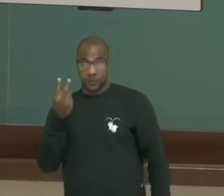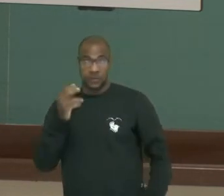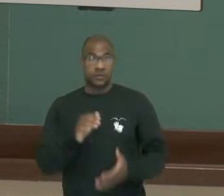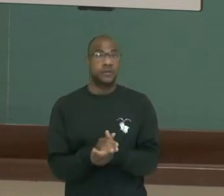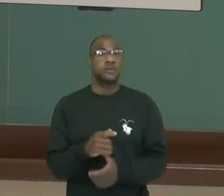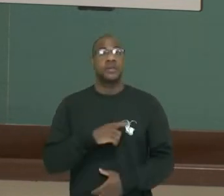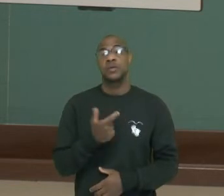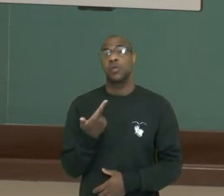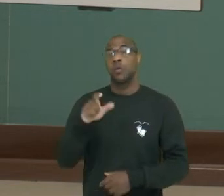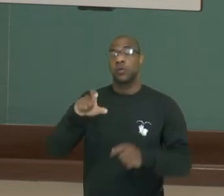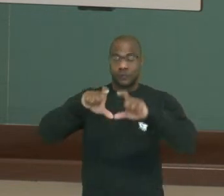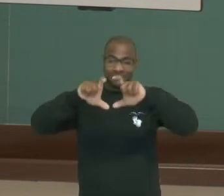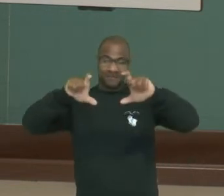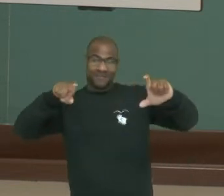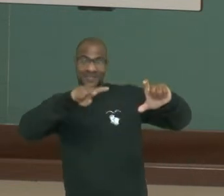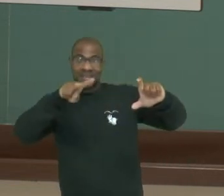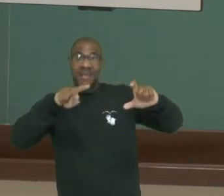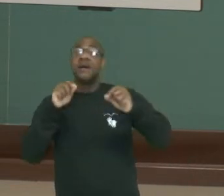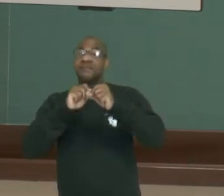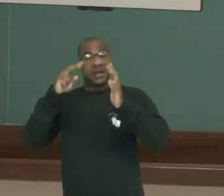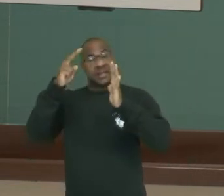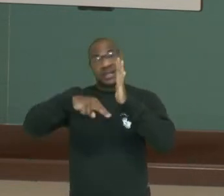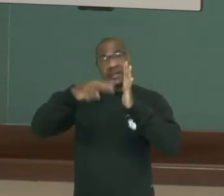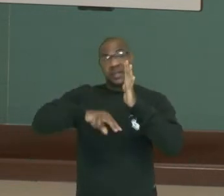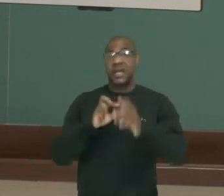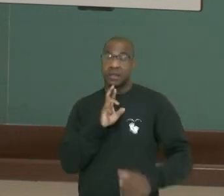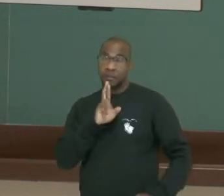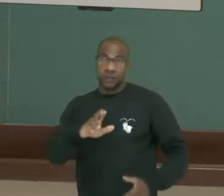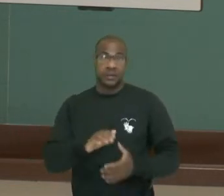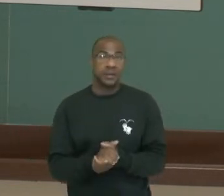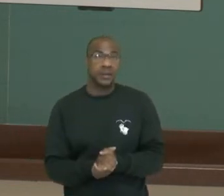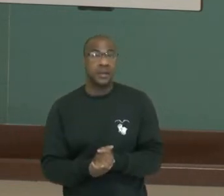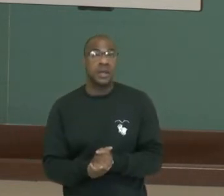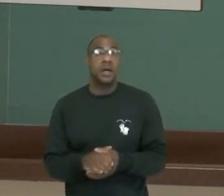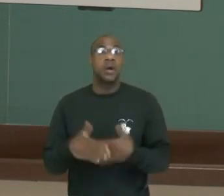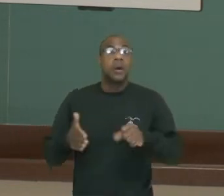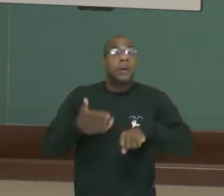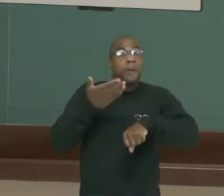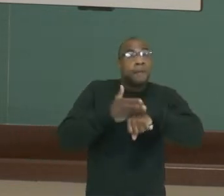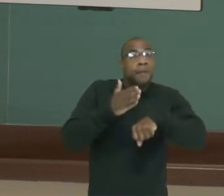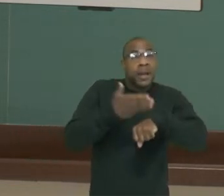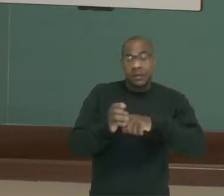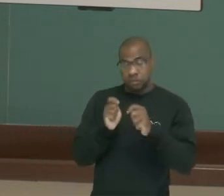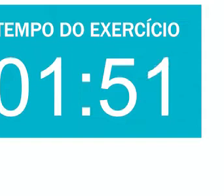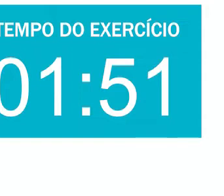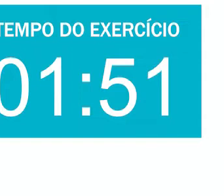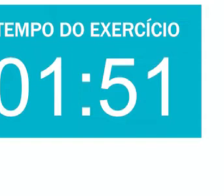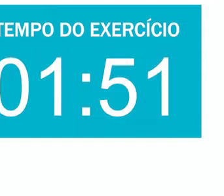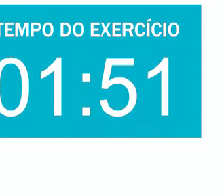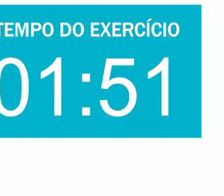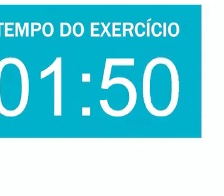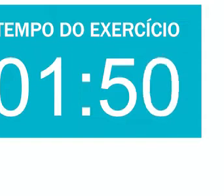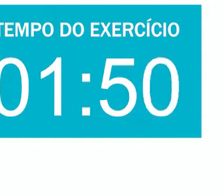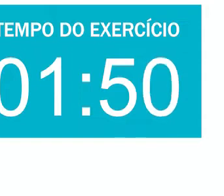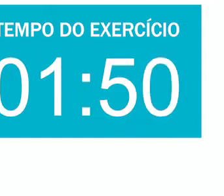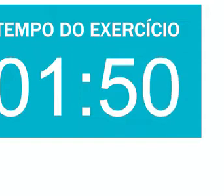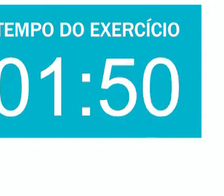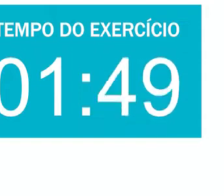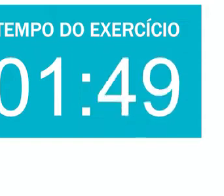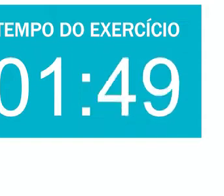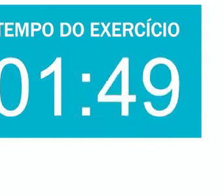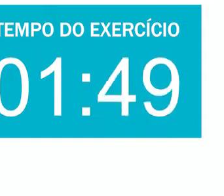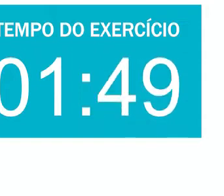aí um público-alvo direcionado. Não é apenas uma informação qualquer, é uma informação